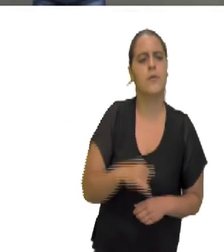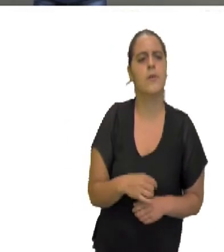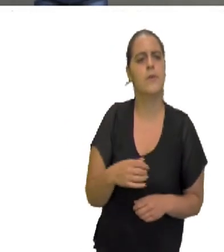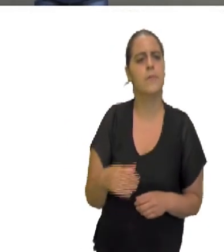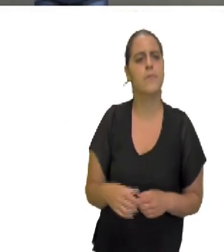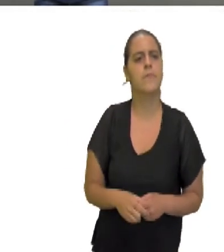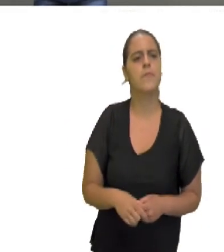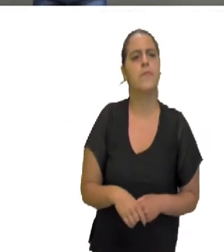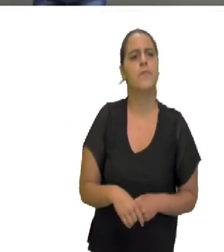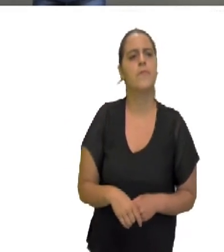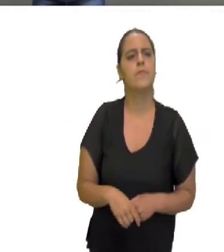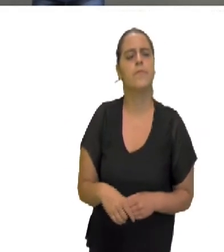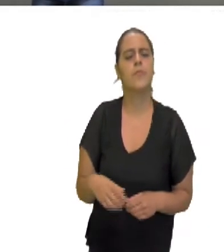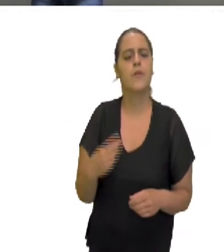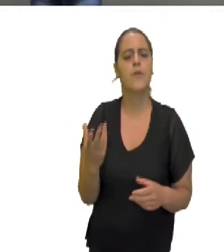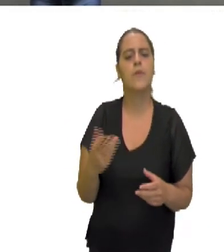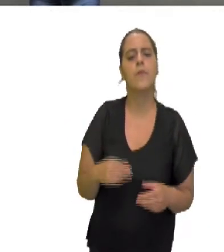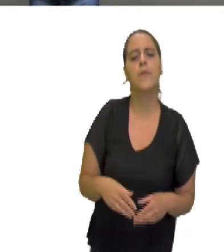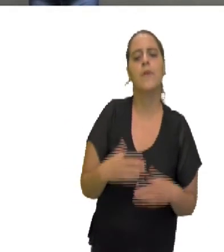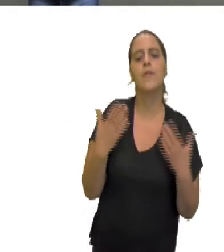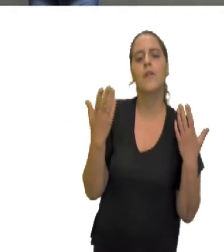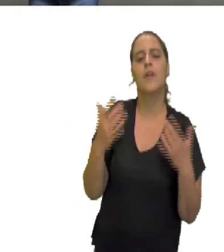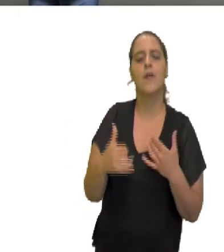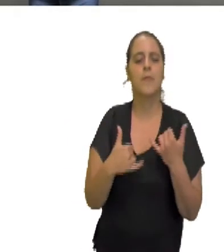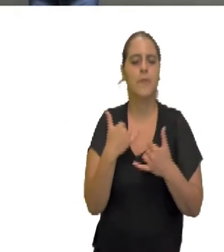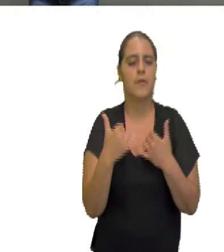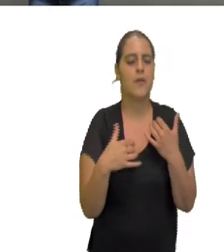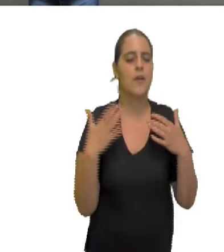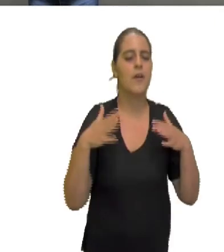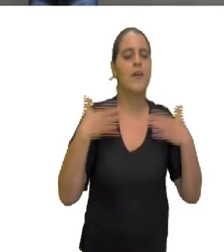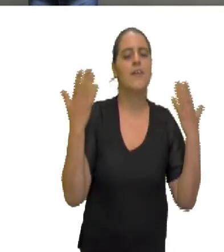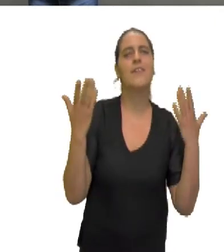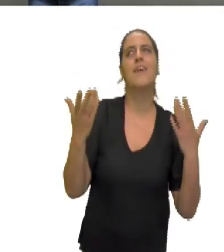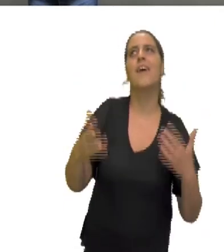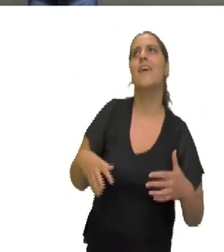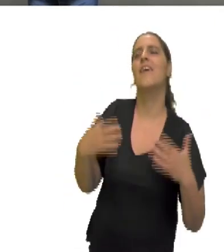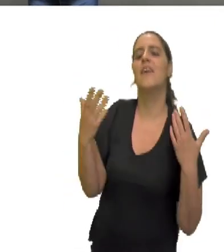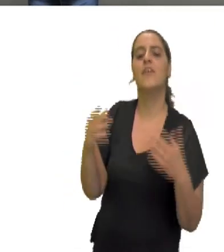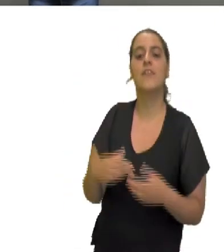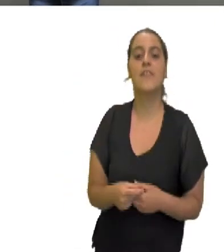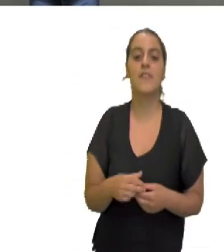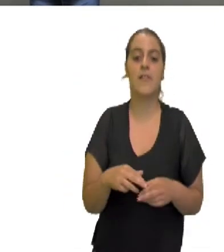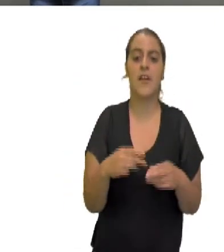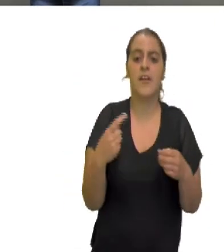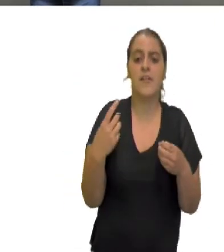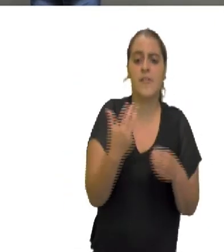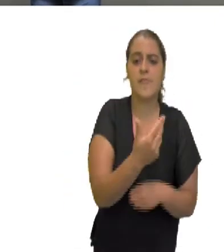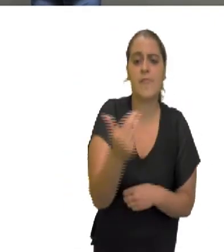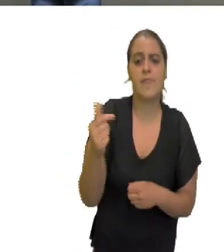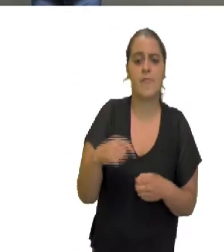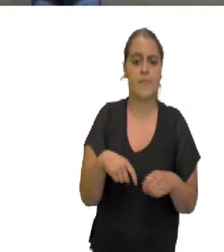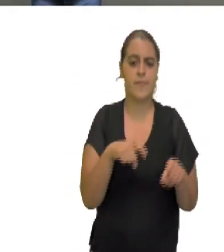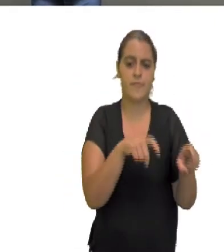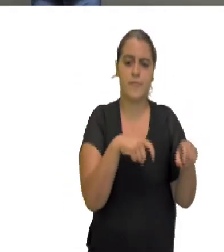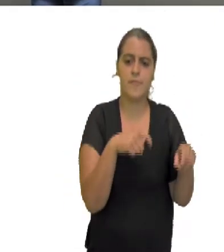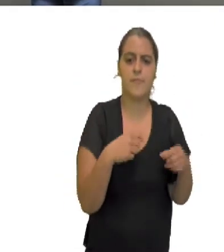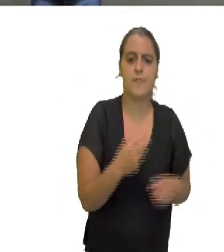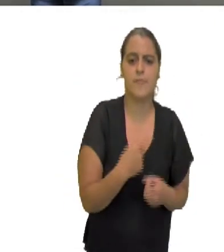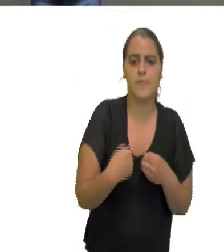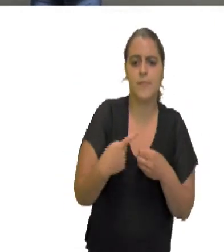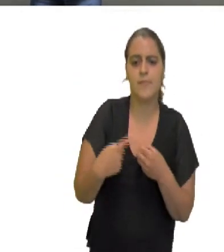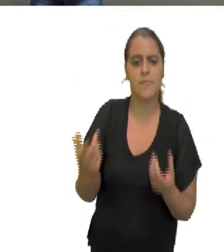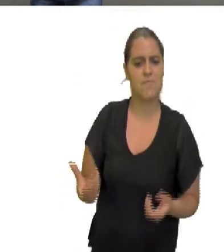nós. O lazer na cidade. Será que o lazer da cidade é igual ao do campo? Será que se a gente